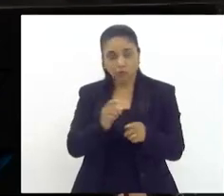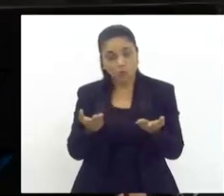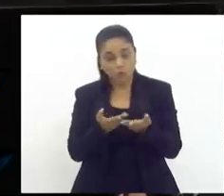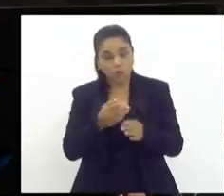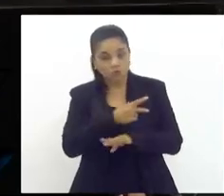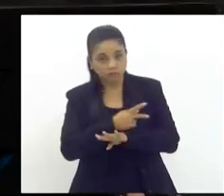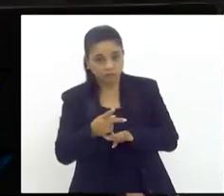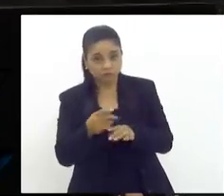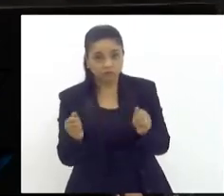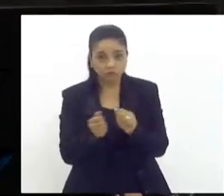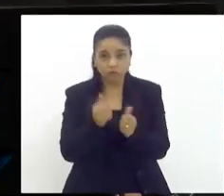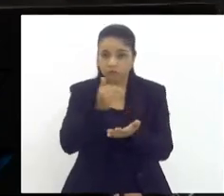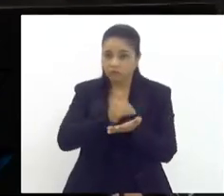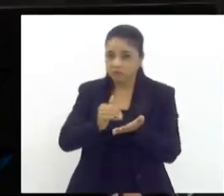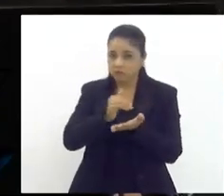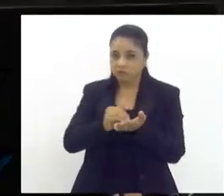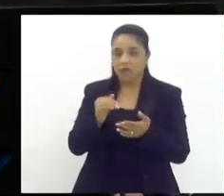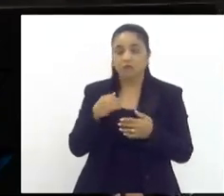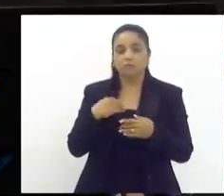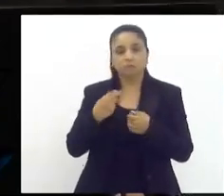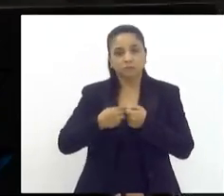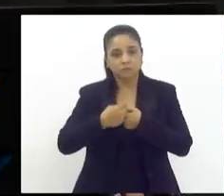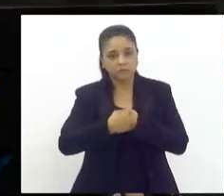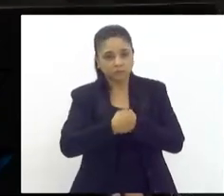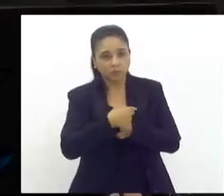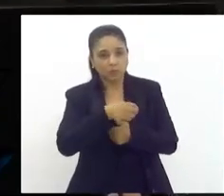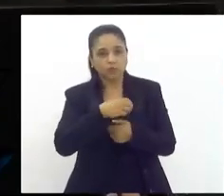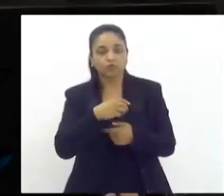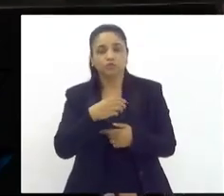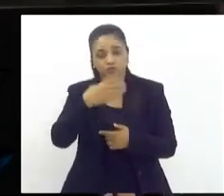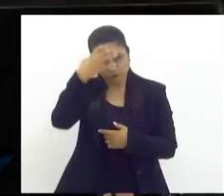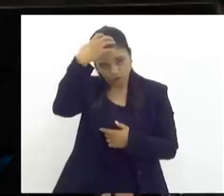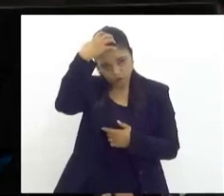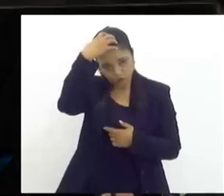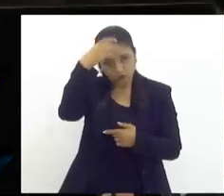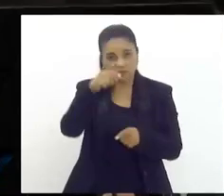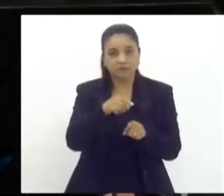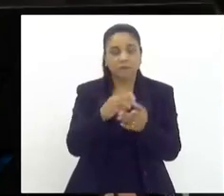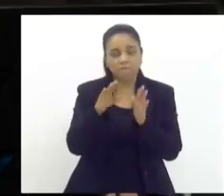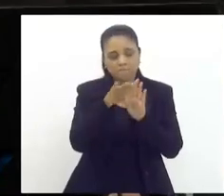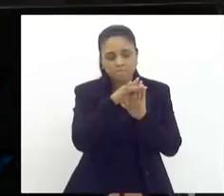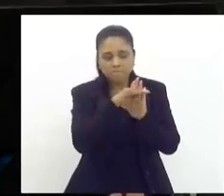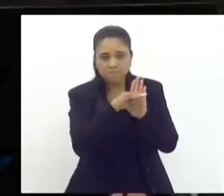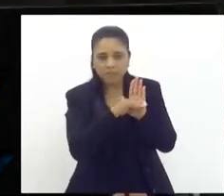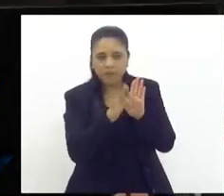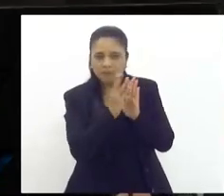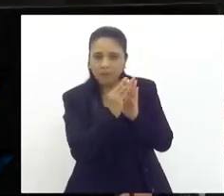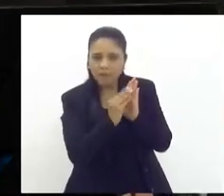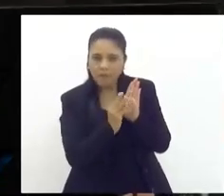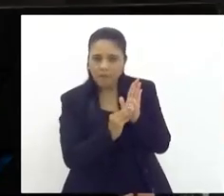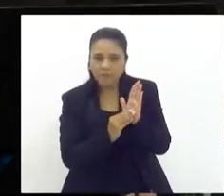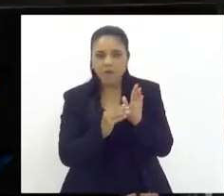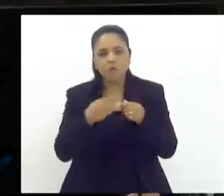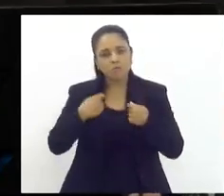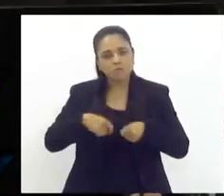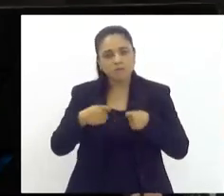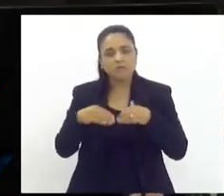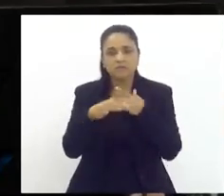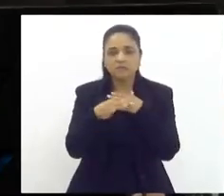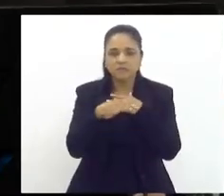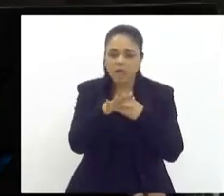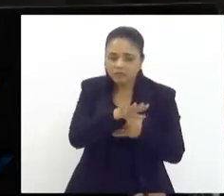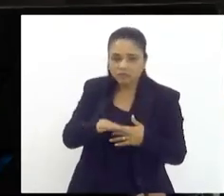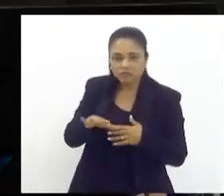de Defesa Civil de Angra dos Reis colocando na pauta as necessidades da cidade também da região